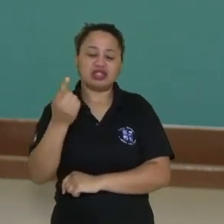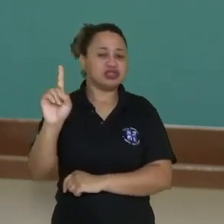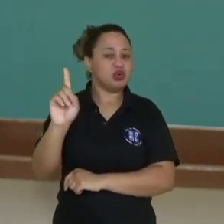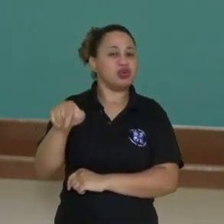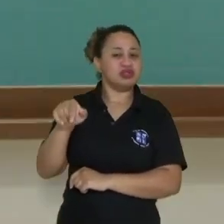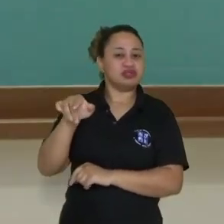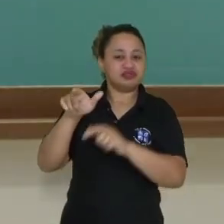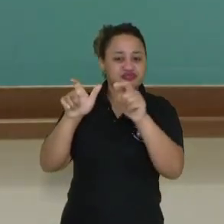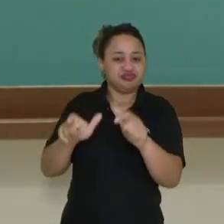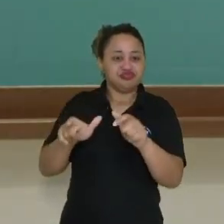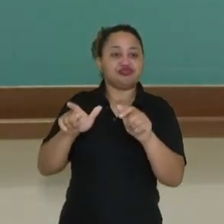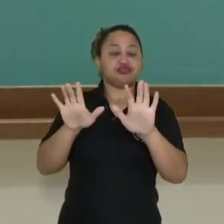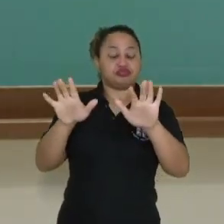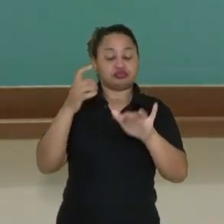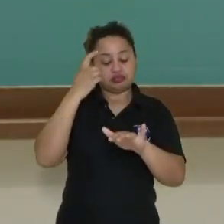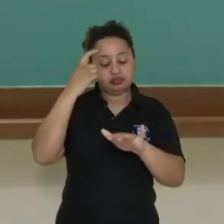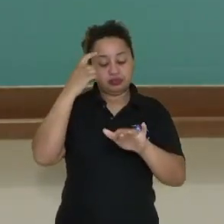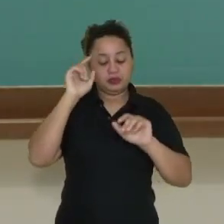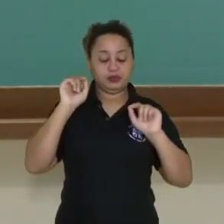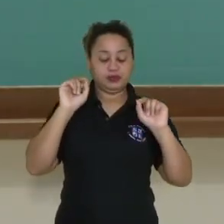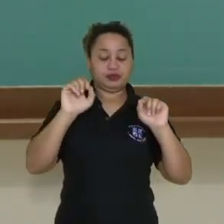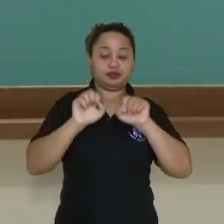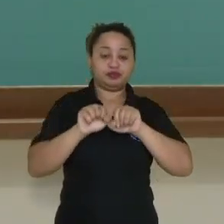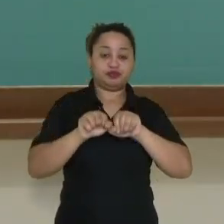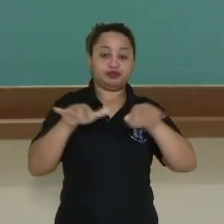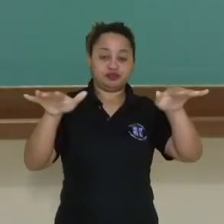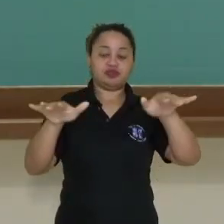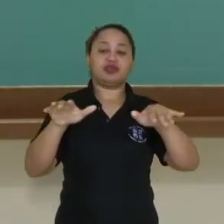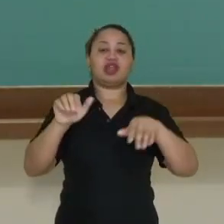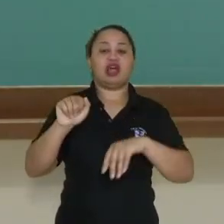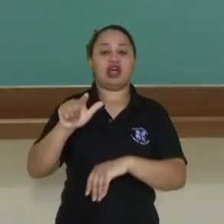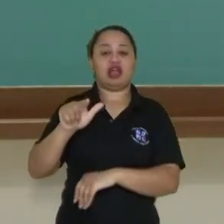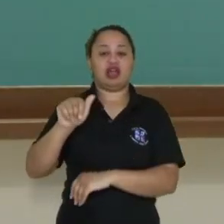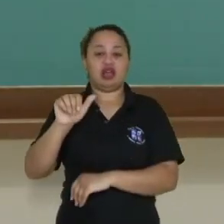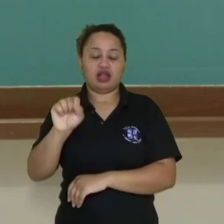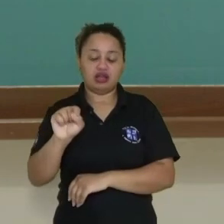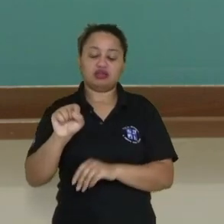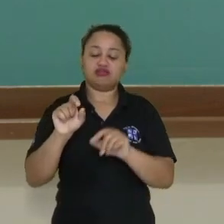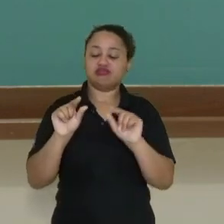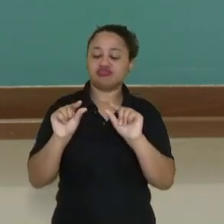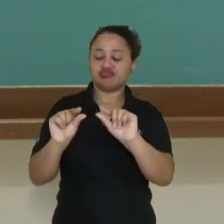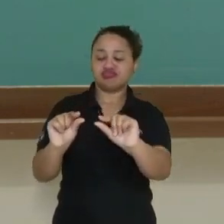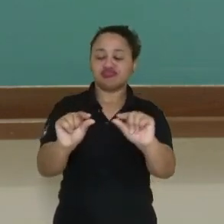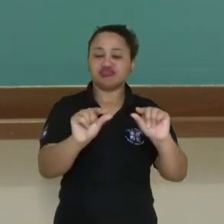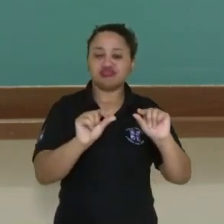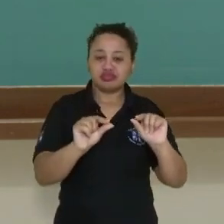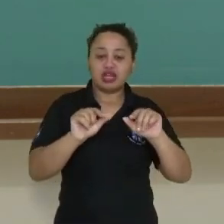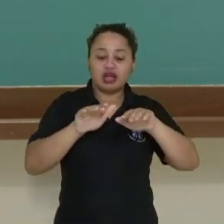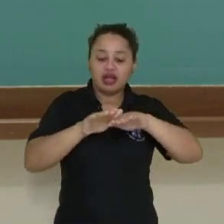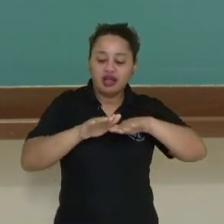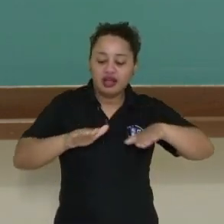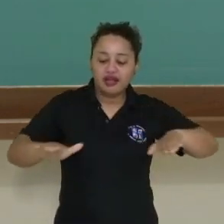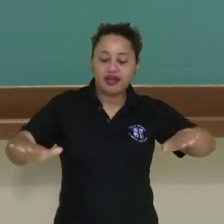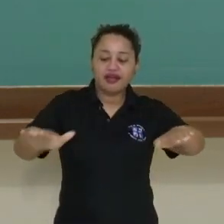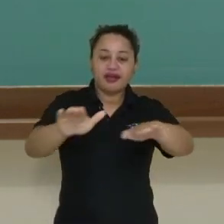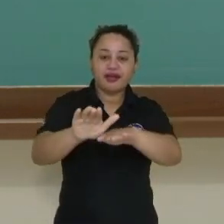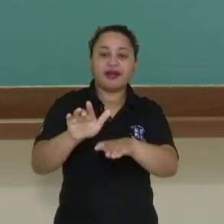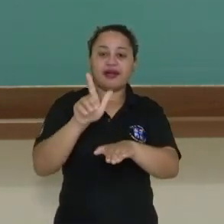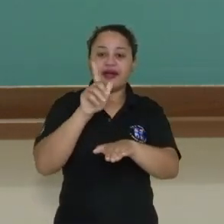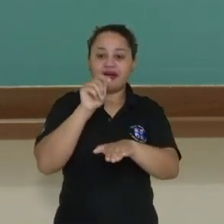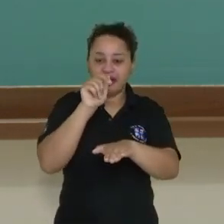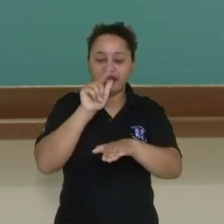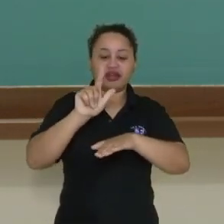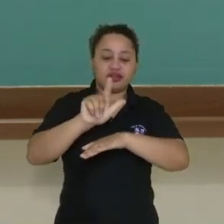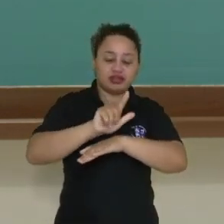imagine assim, a proliferação de algas, micro-organismos numa parte superior da água ali, né, na superfície